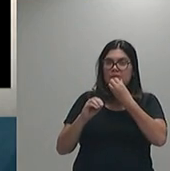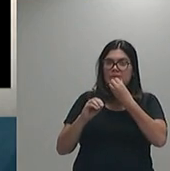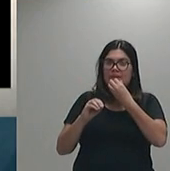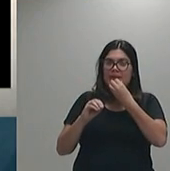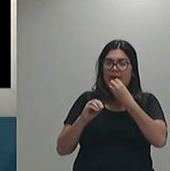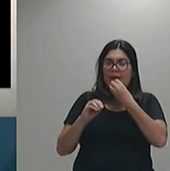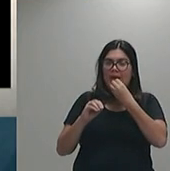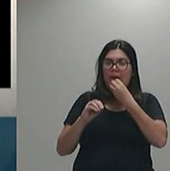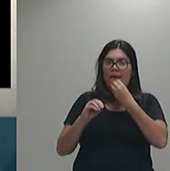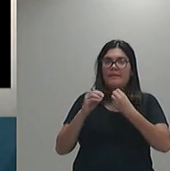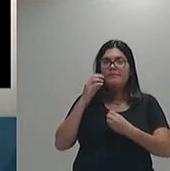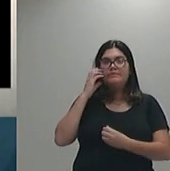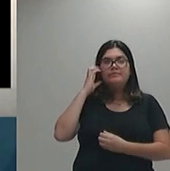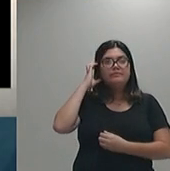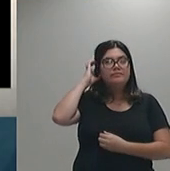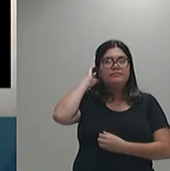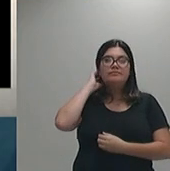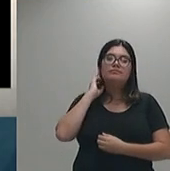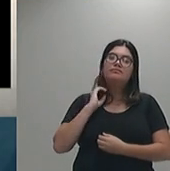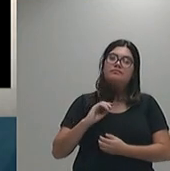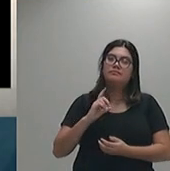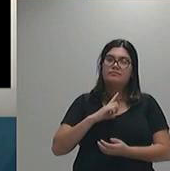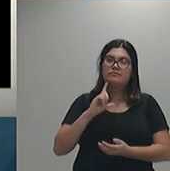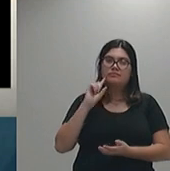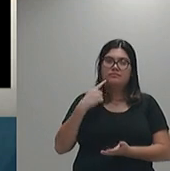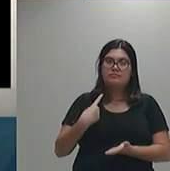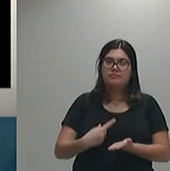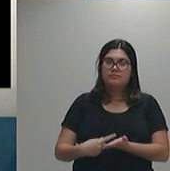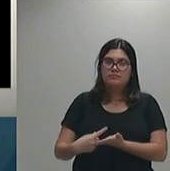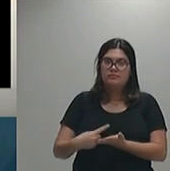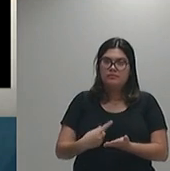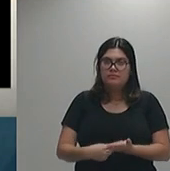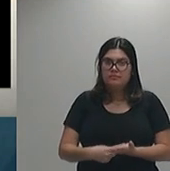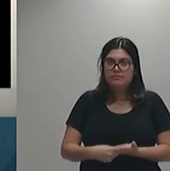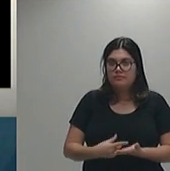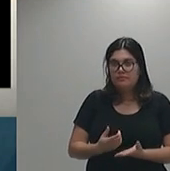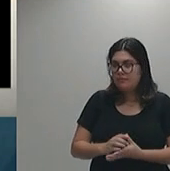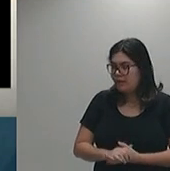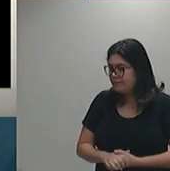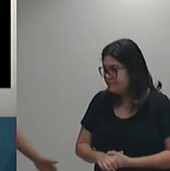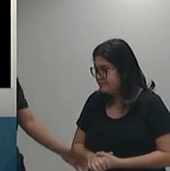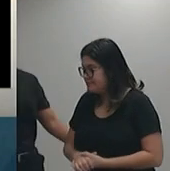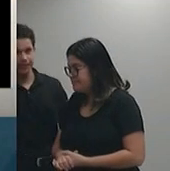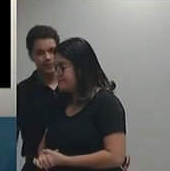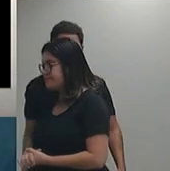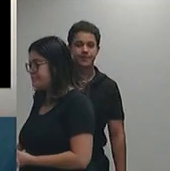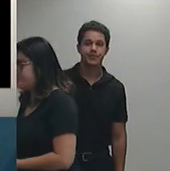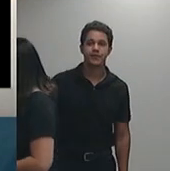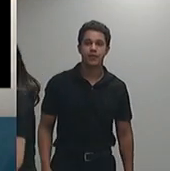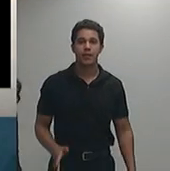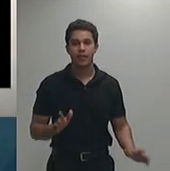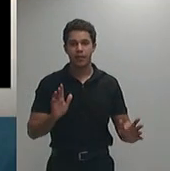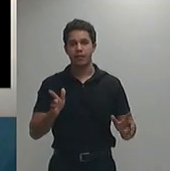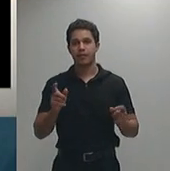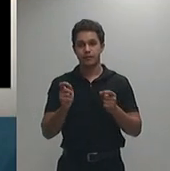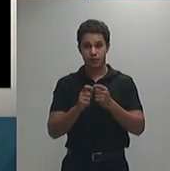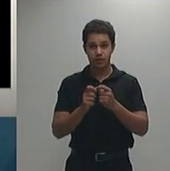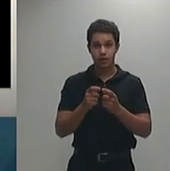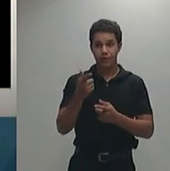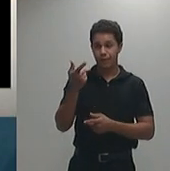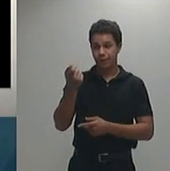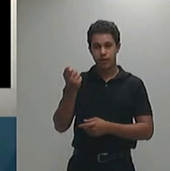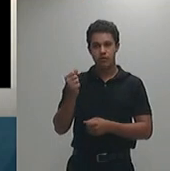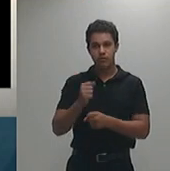é o tribunal ele tem uma súmula que já vai fazer 20 anos eu assisti ela daqui da Tribuna eu era